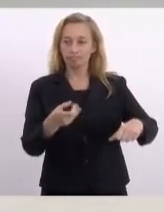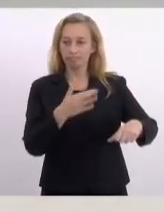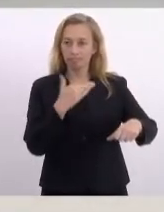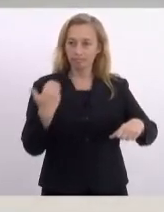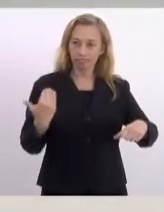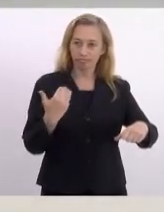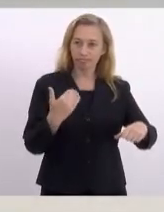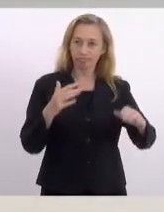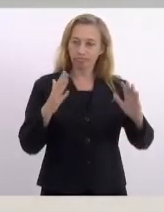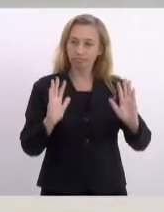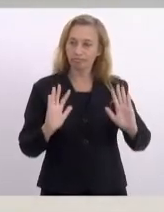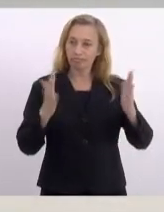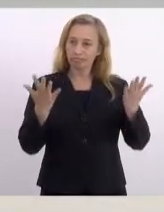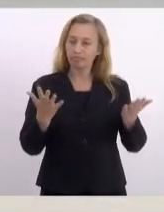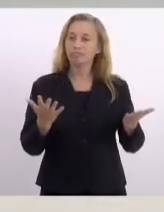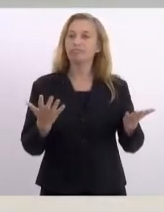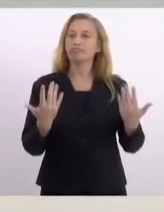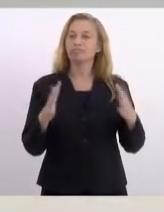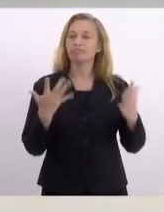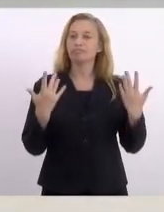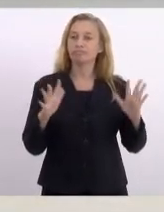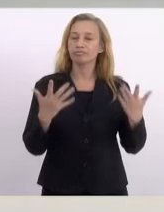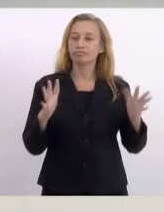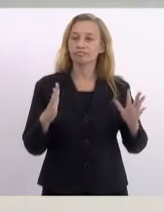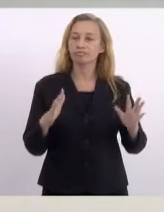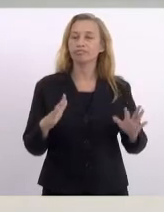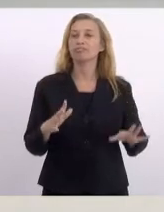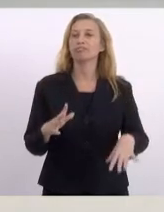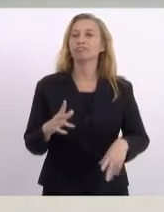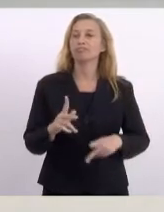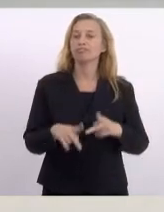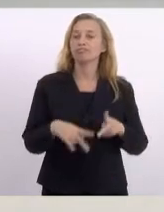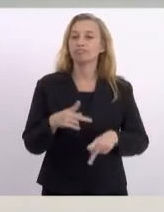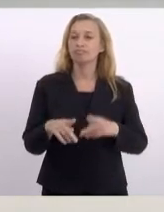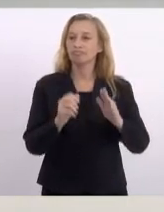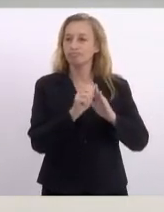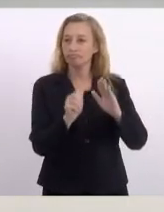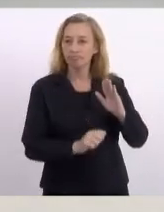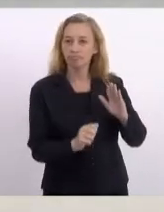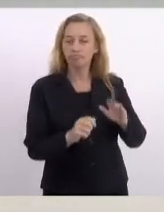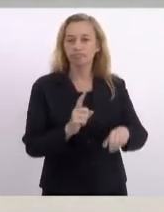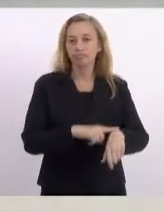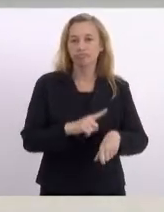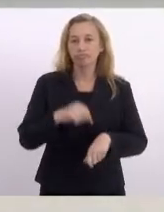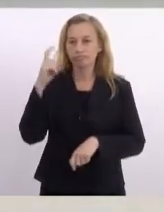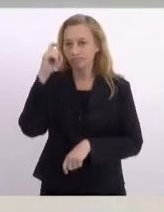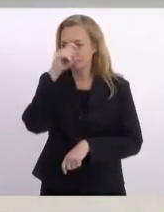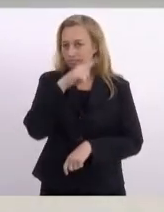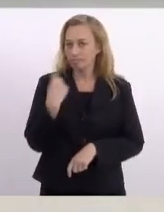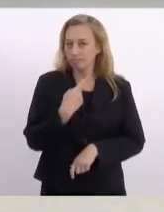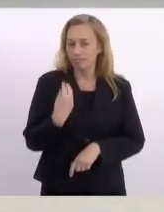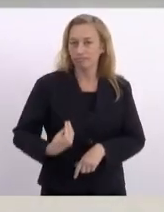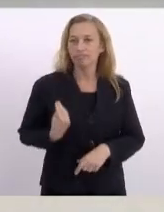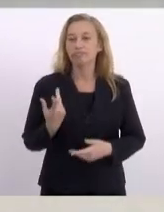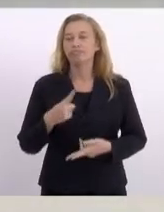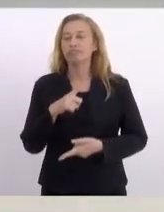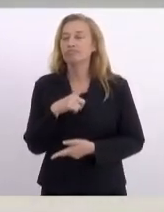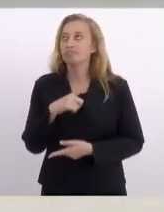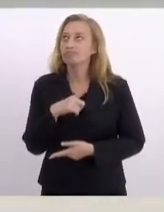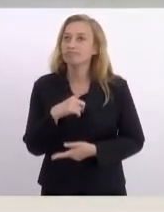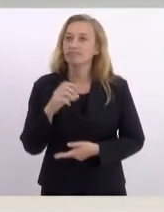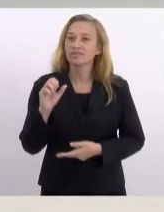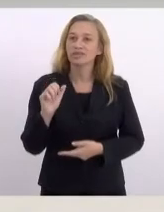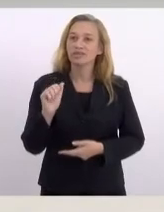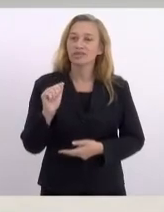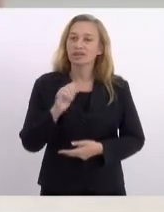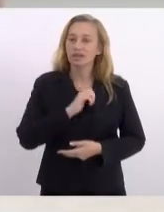salve o povo de terreiro, em um ano, né, em um momento tão difícil da nossa vida, acho que é necessário ter axé